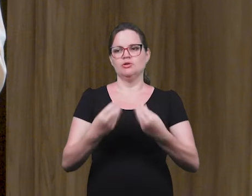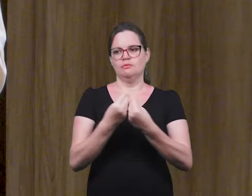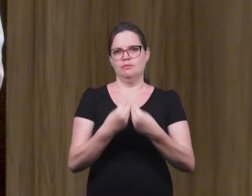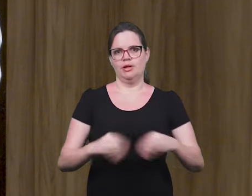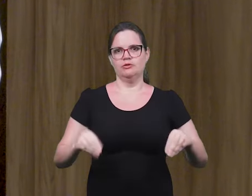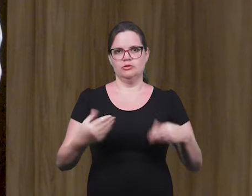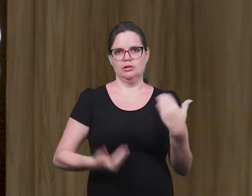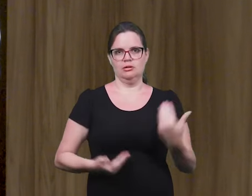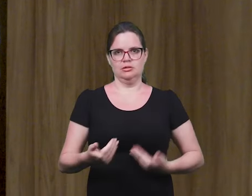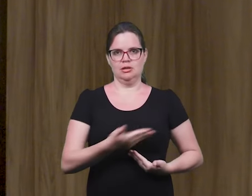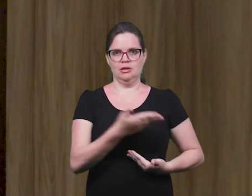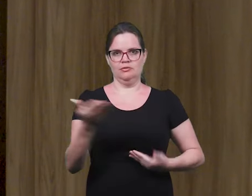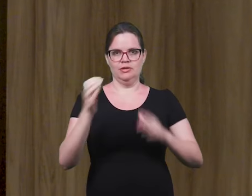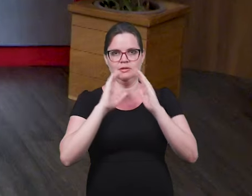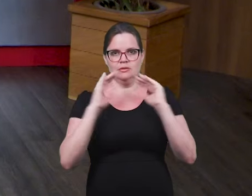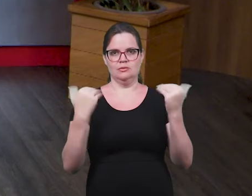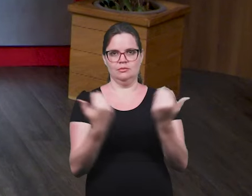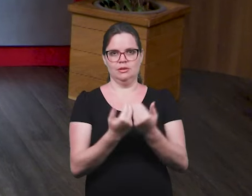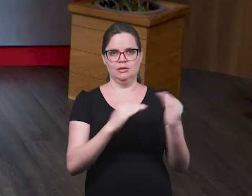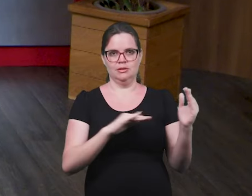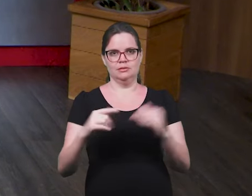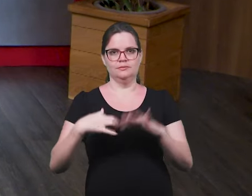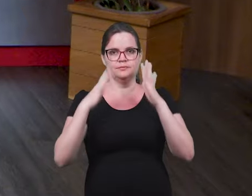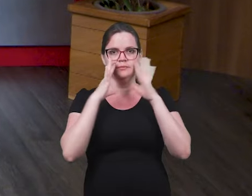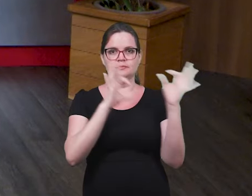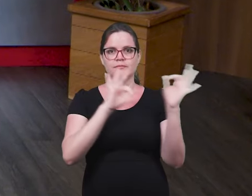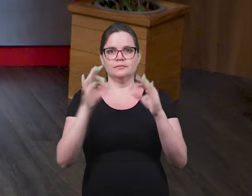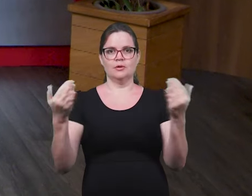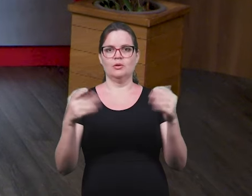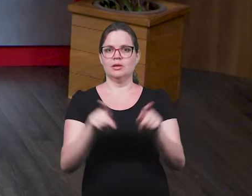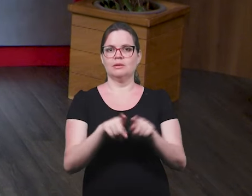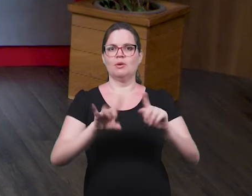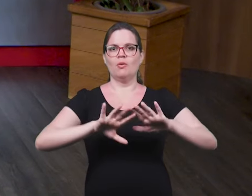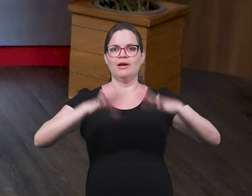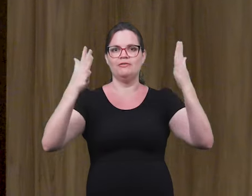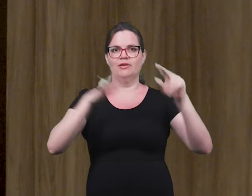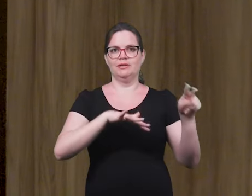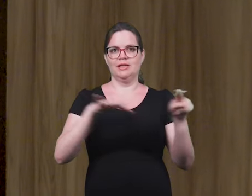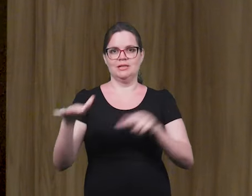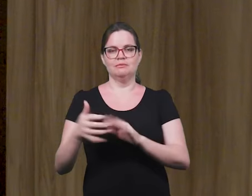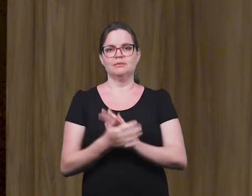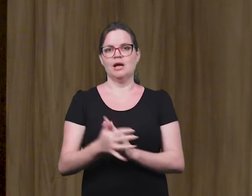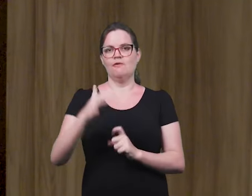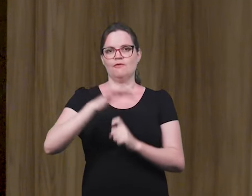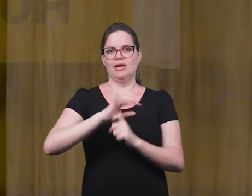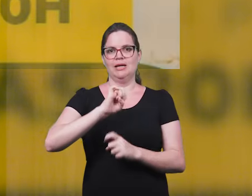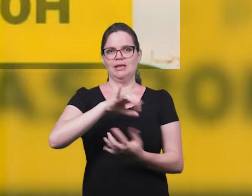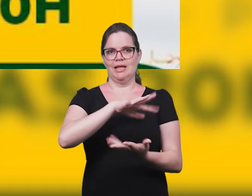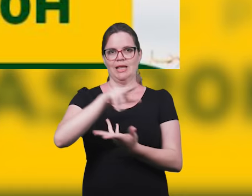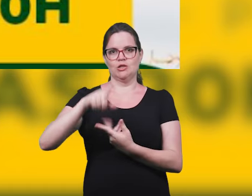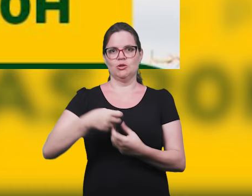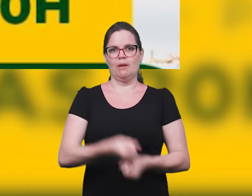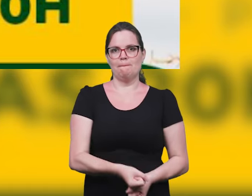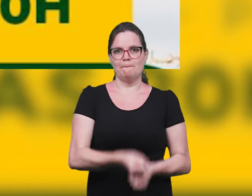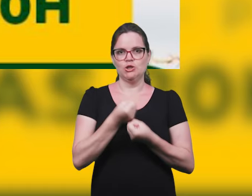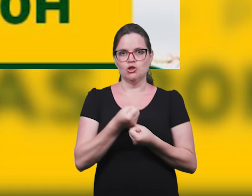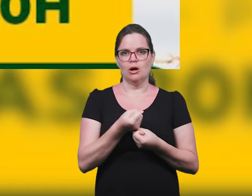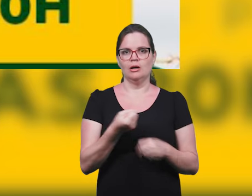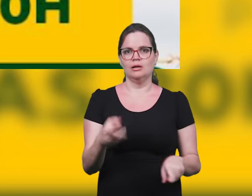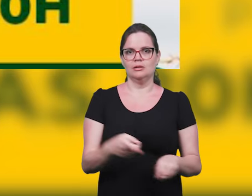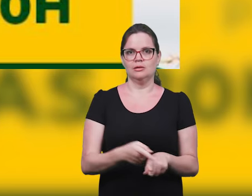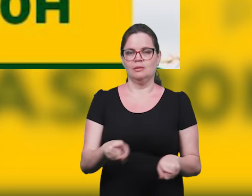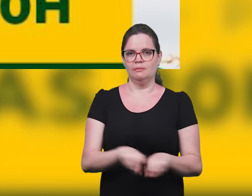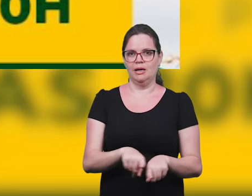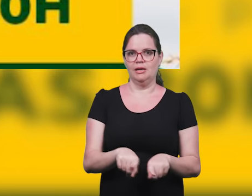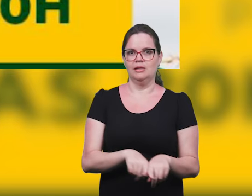serviços prestados à comunidade. Confira agora os eventos da semana. A Feira Internacional da Mandioca